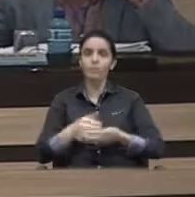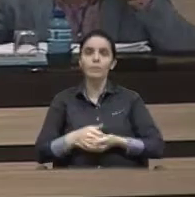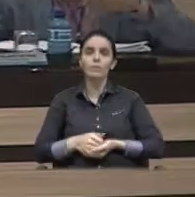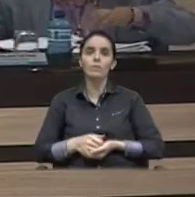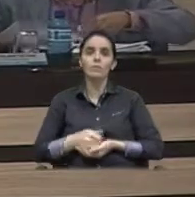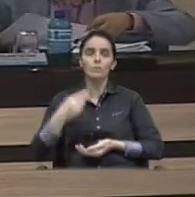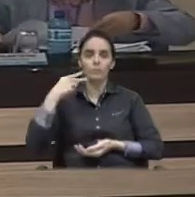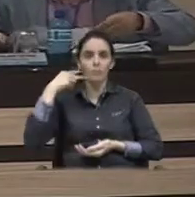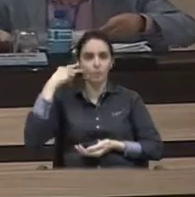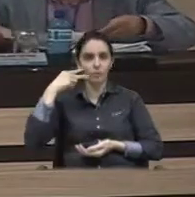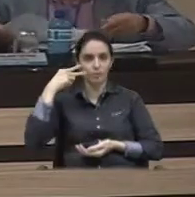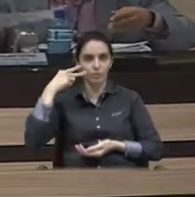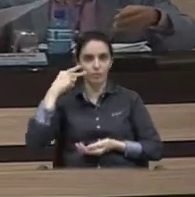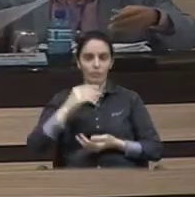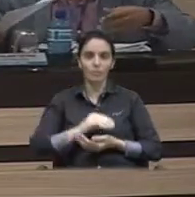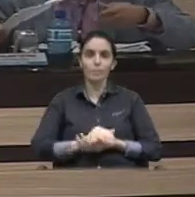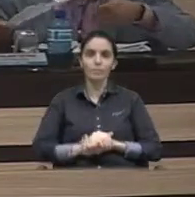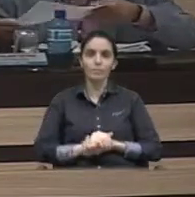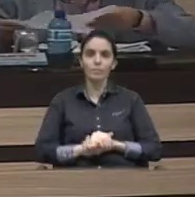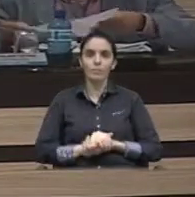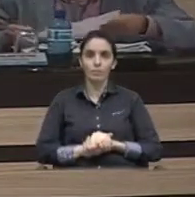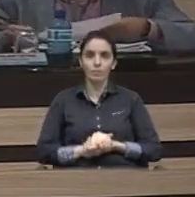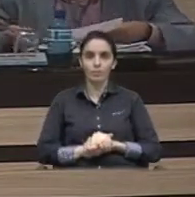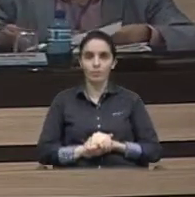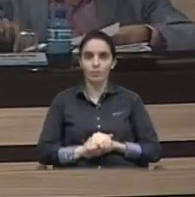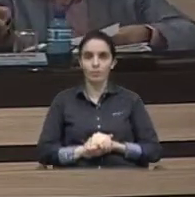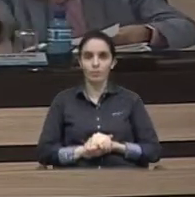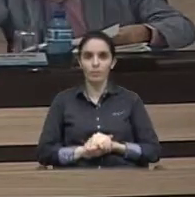senhores vereadores.